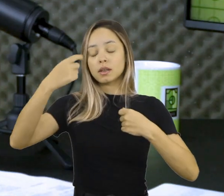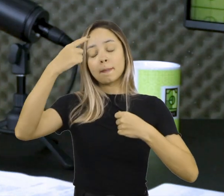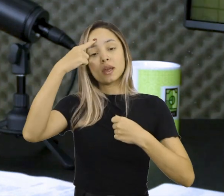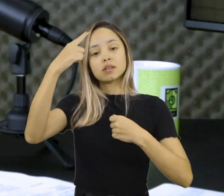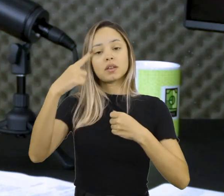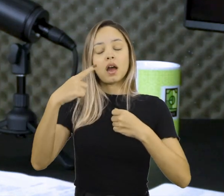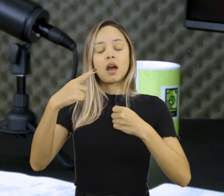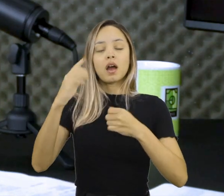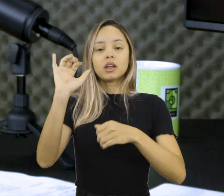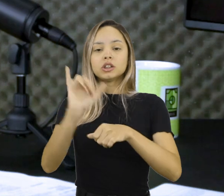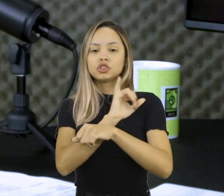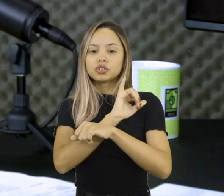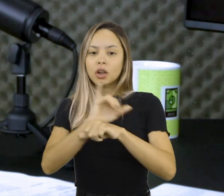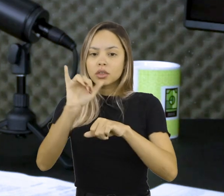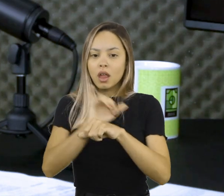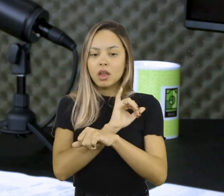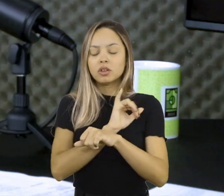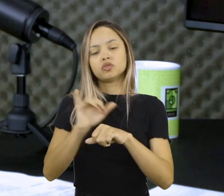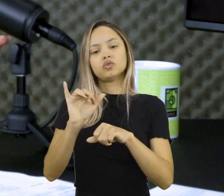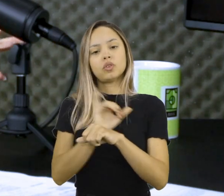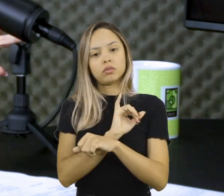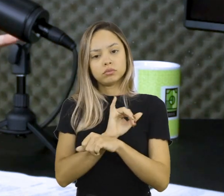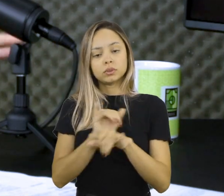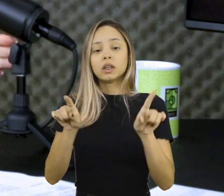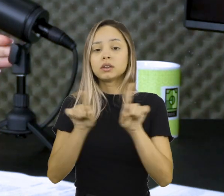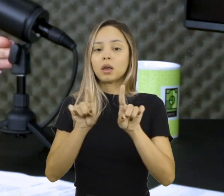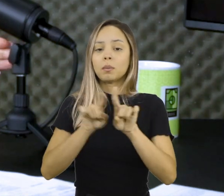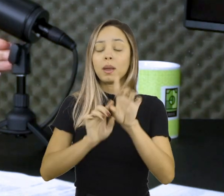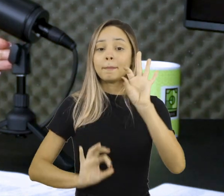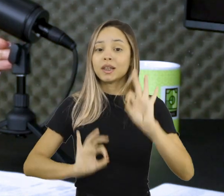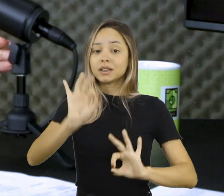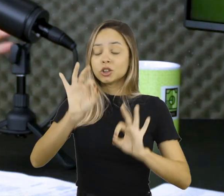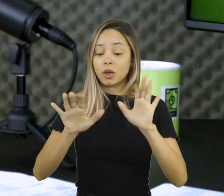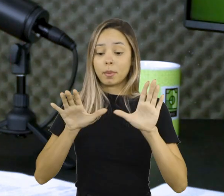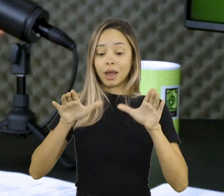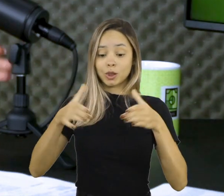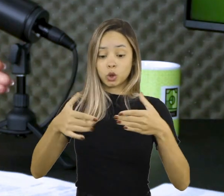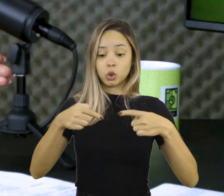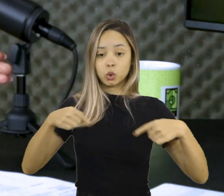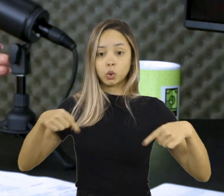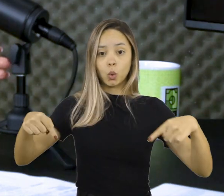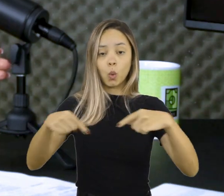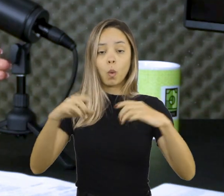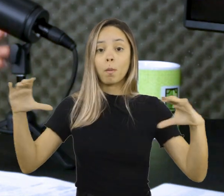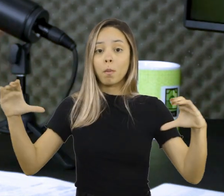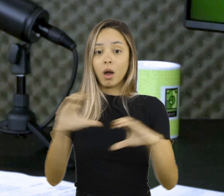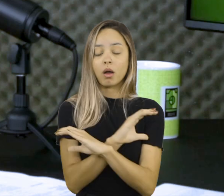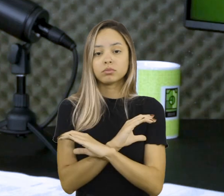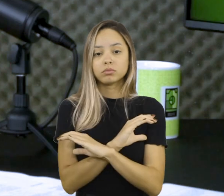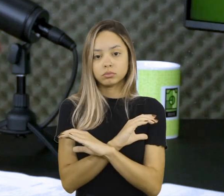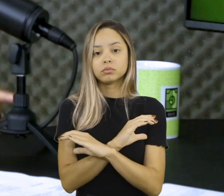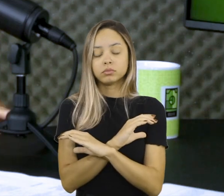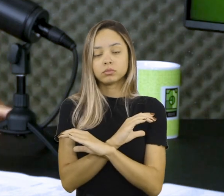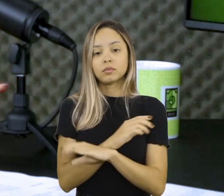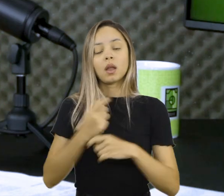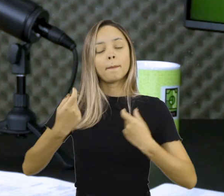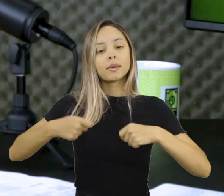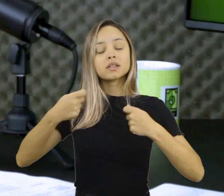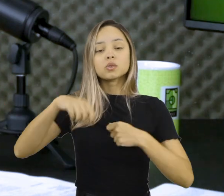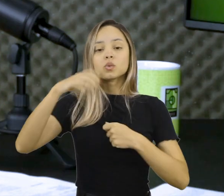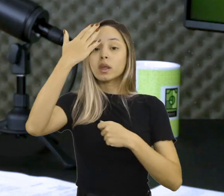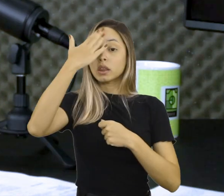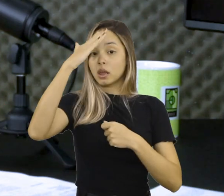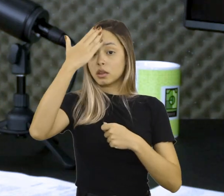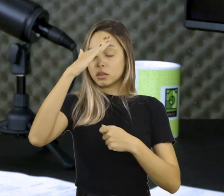baixe o curso pensar em planejar pra turma planejando pra turma eu tenho que entender que aquele